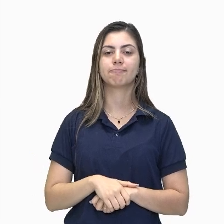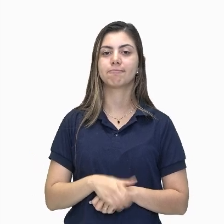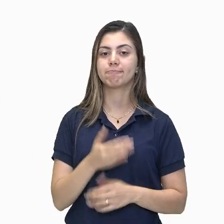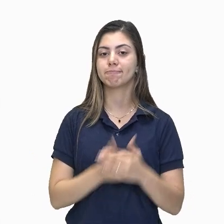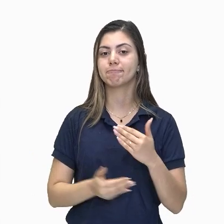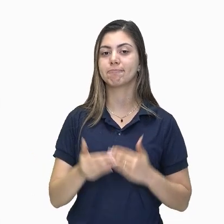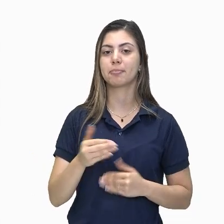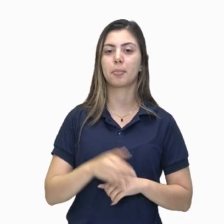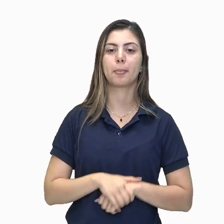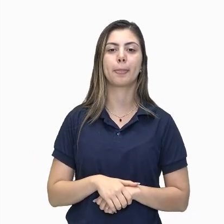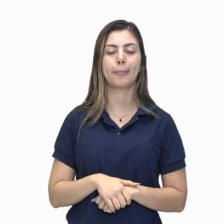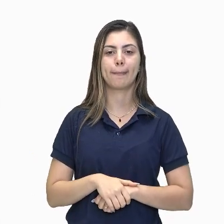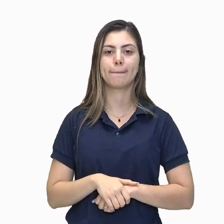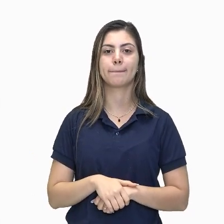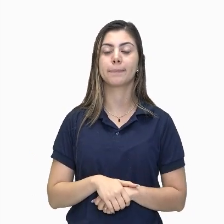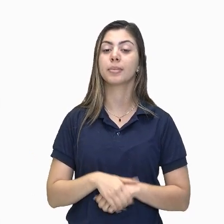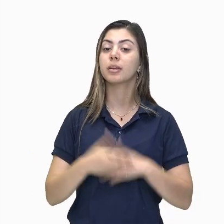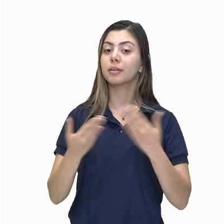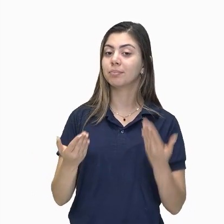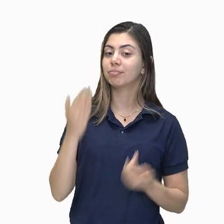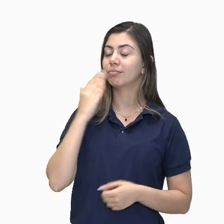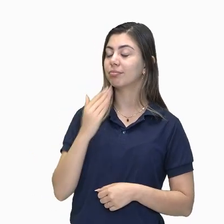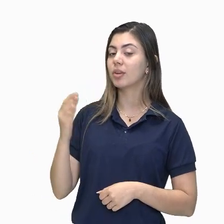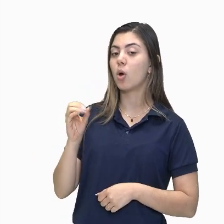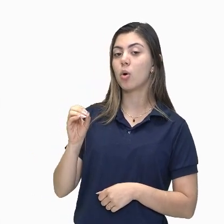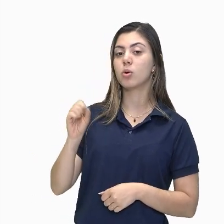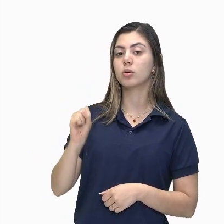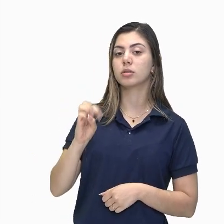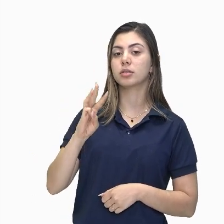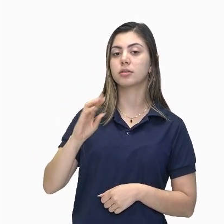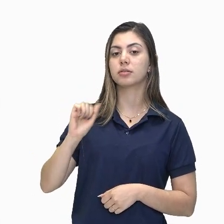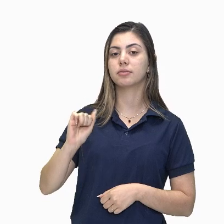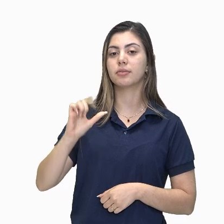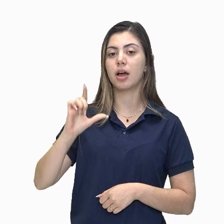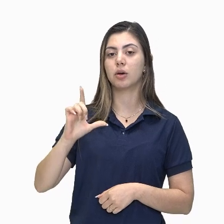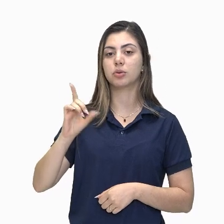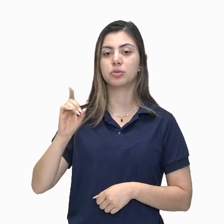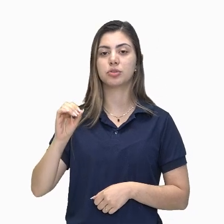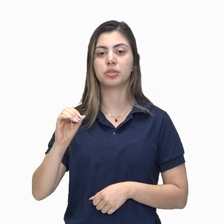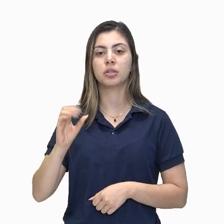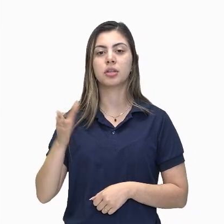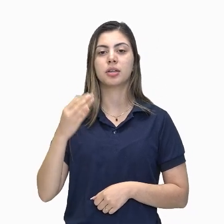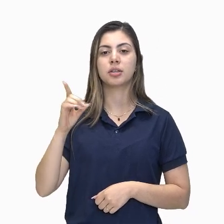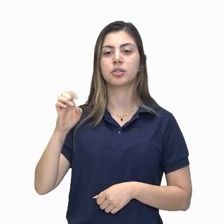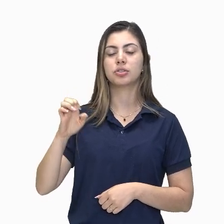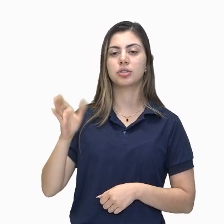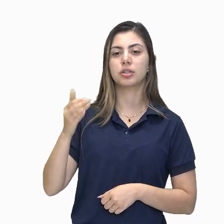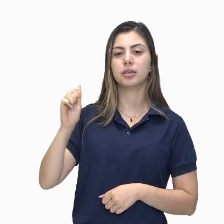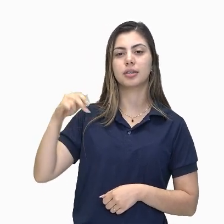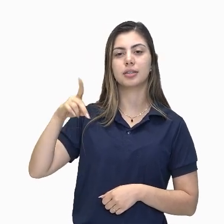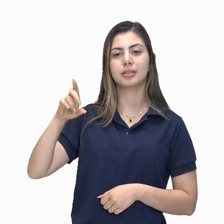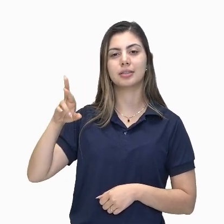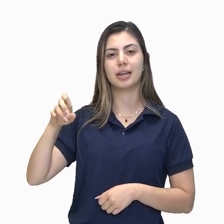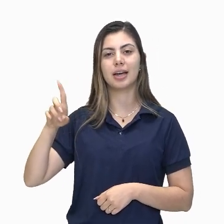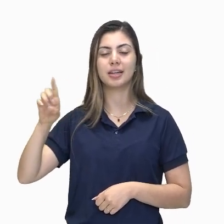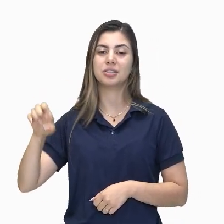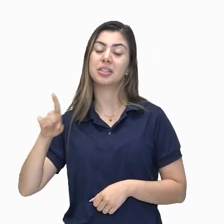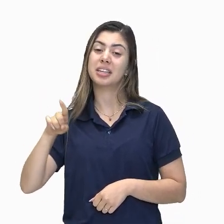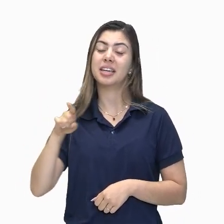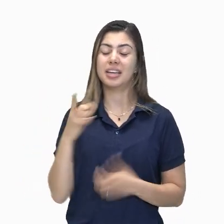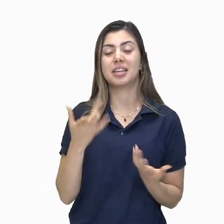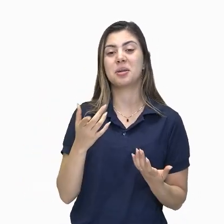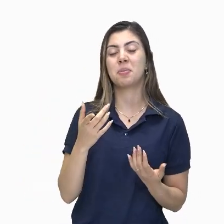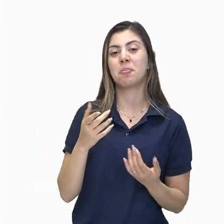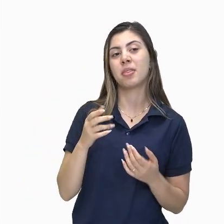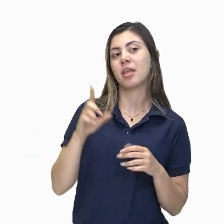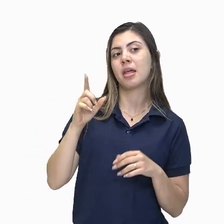sequência, falamos sobre o Oswald de Andrade. Não são parentes, embora tenham essa coincidência do